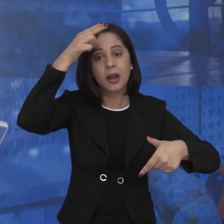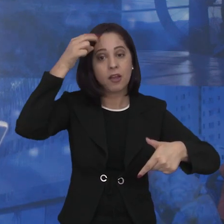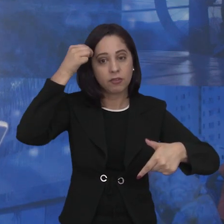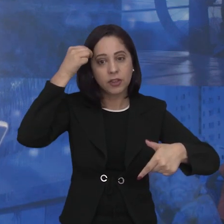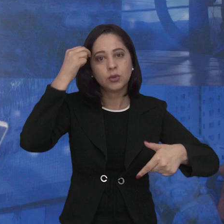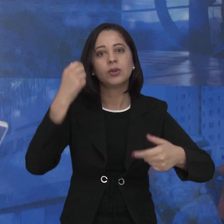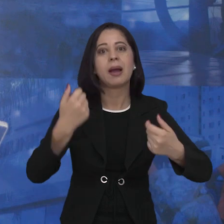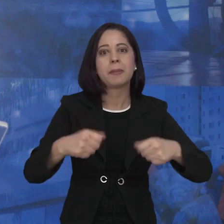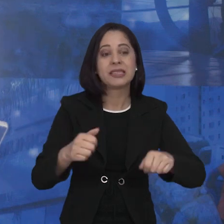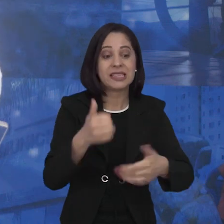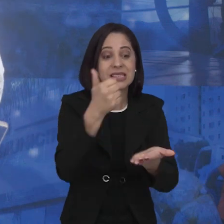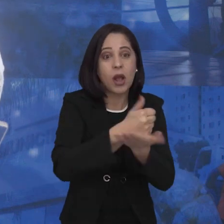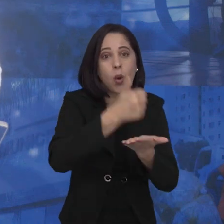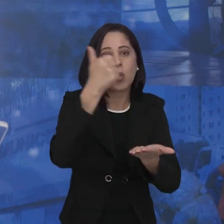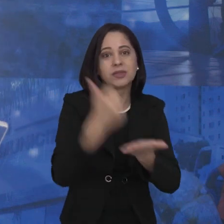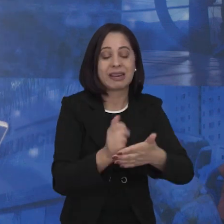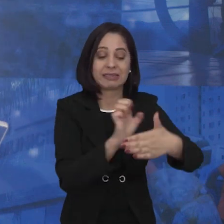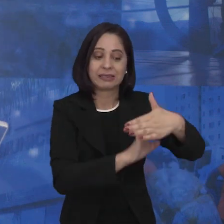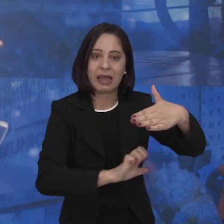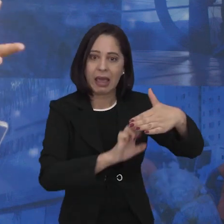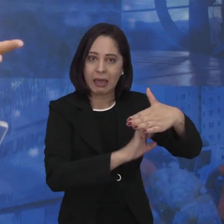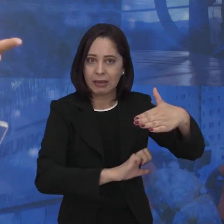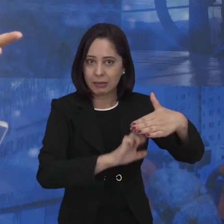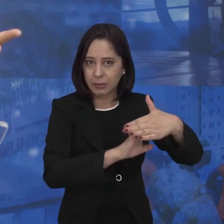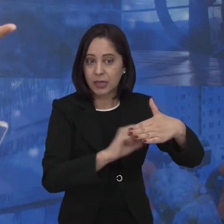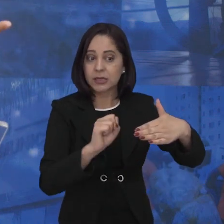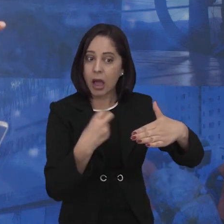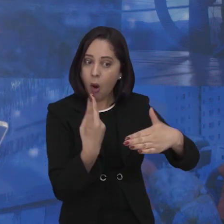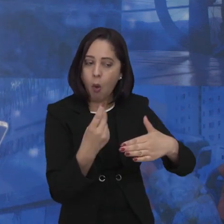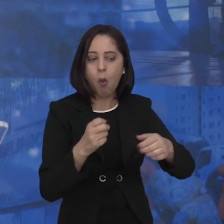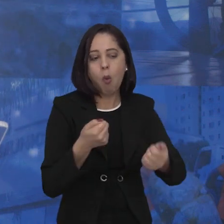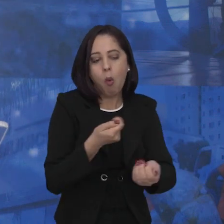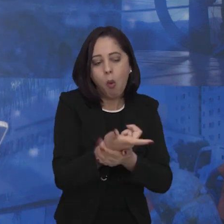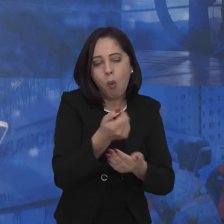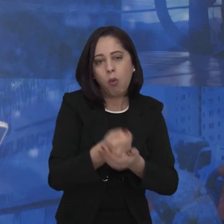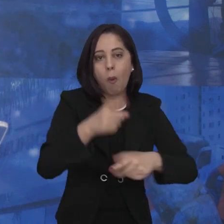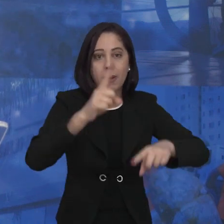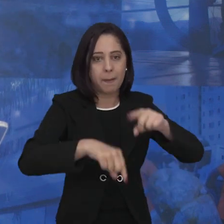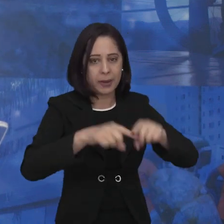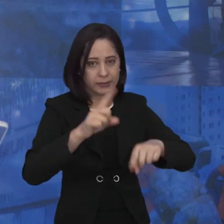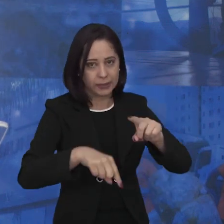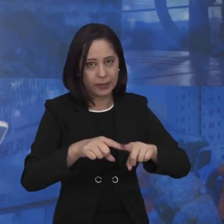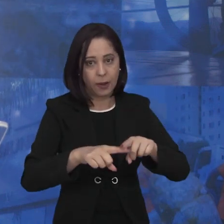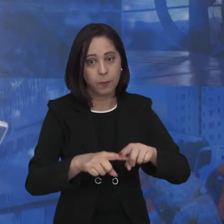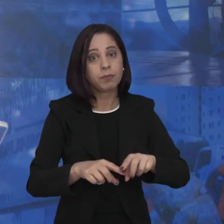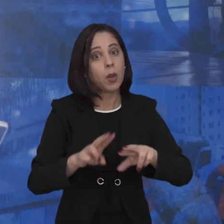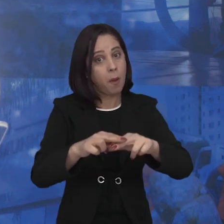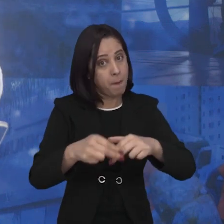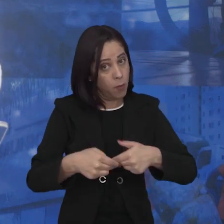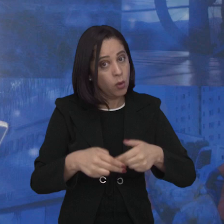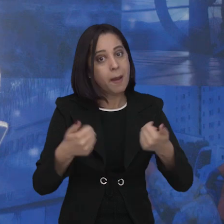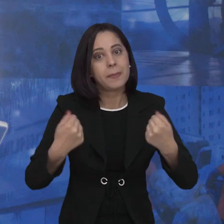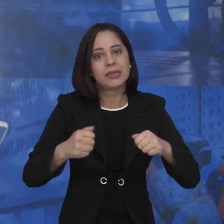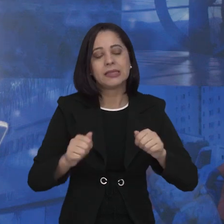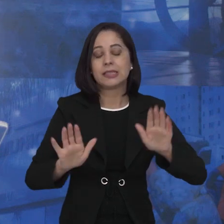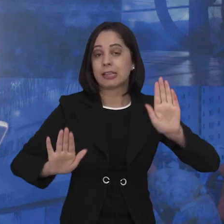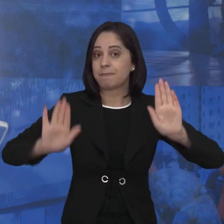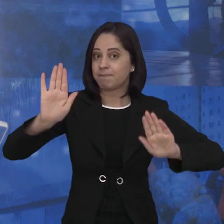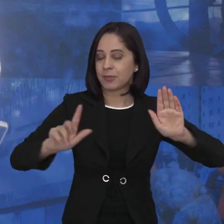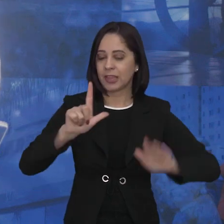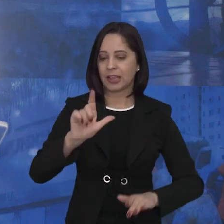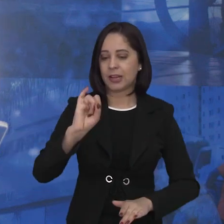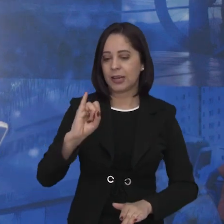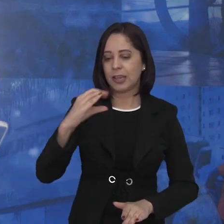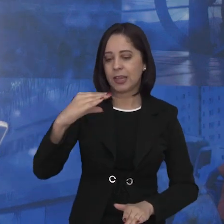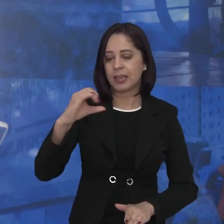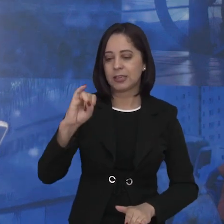vezes, precisa contratar um serviço ou fazer a compra de um material, né? E essa aquisição acontece por meio de licitação.